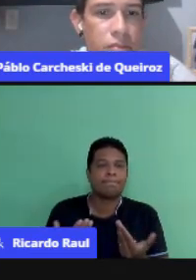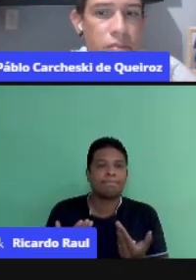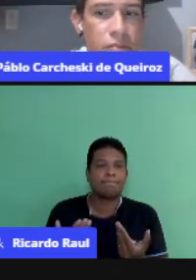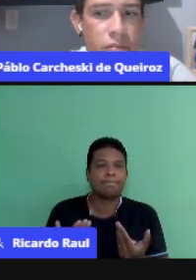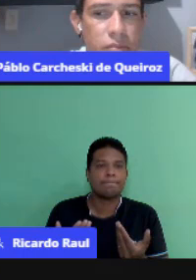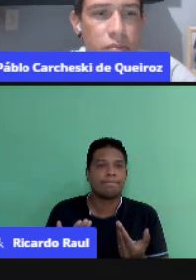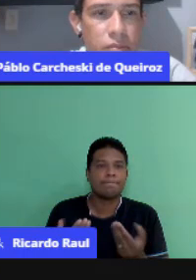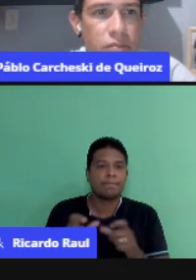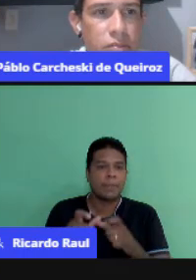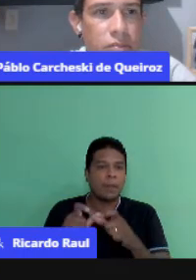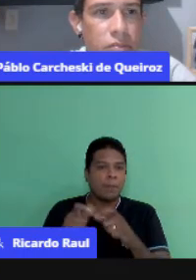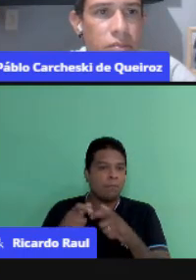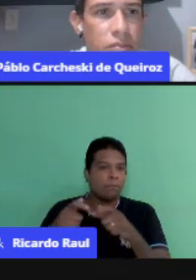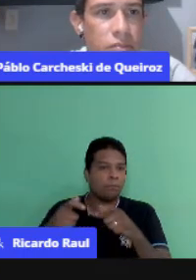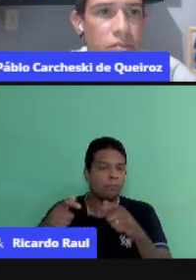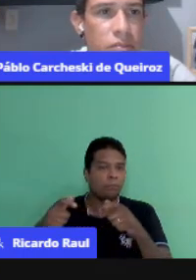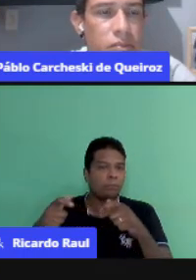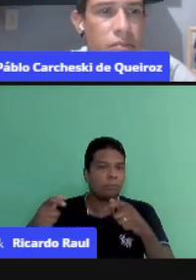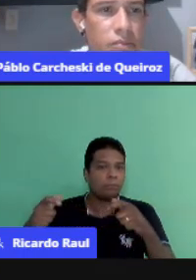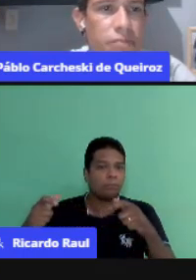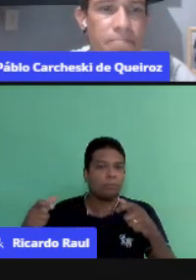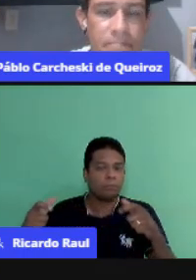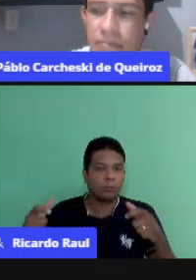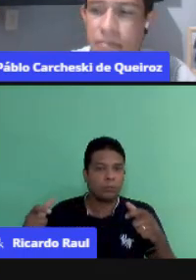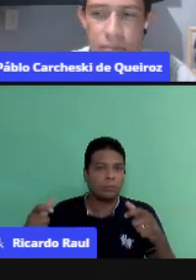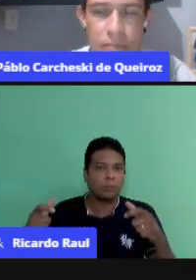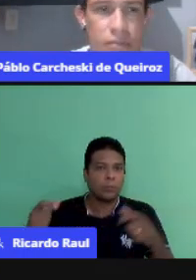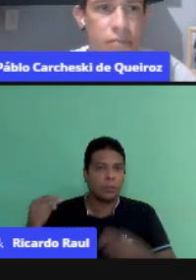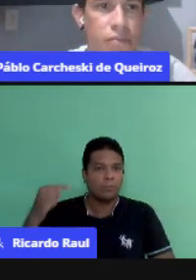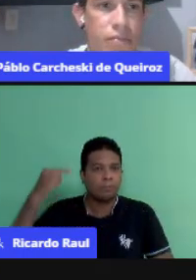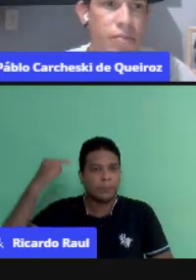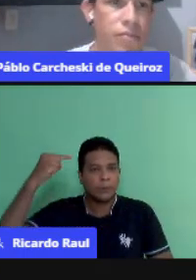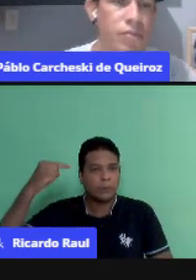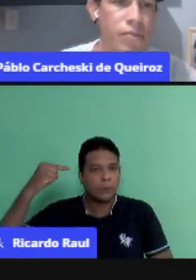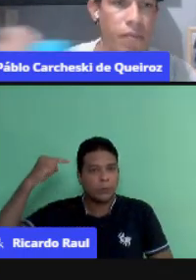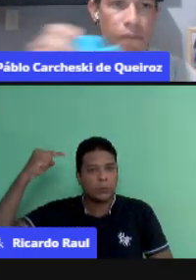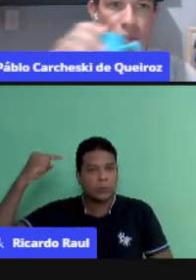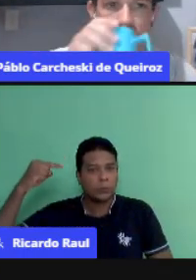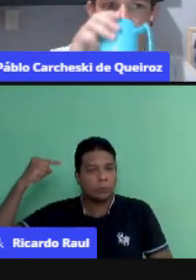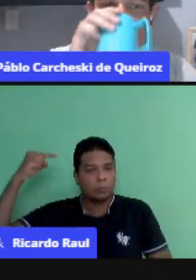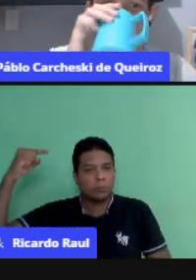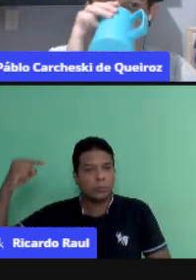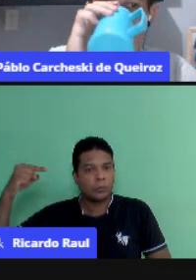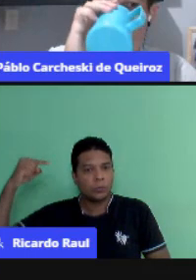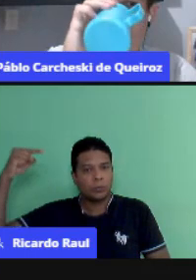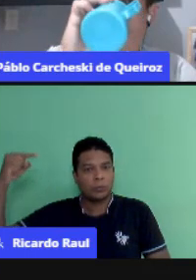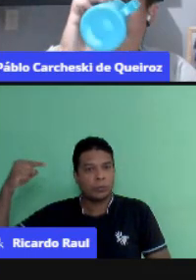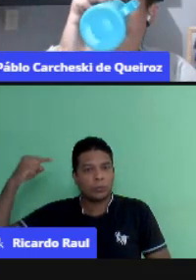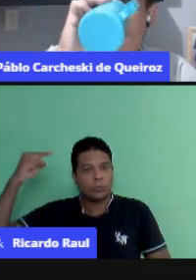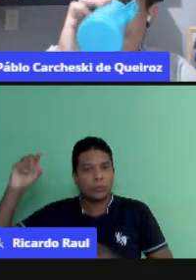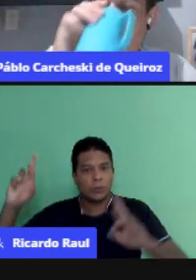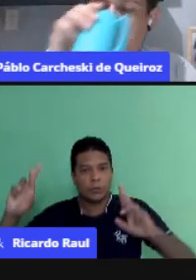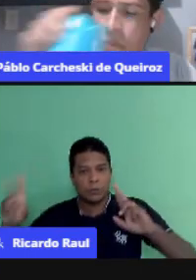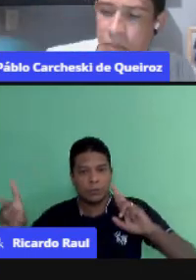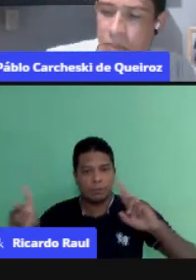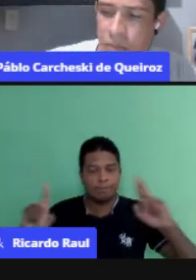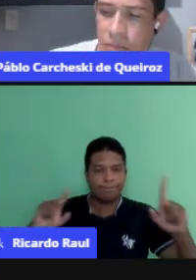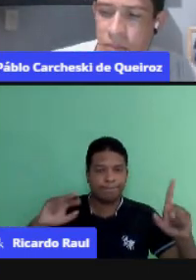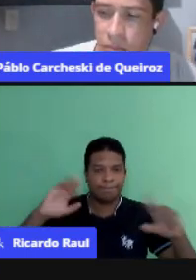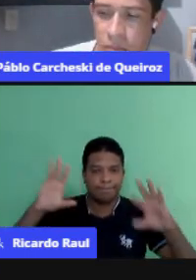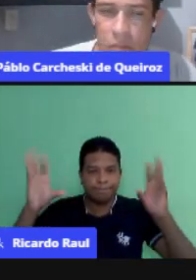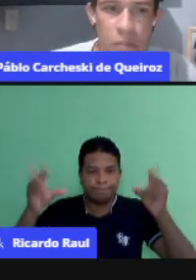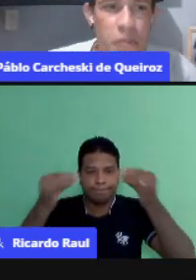ele cresce de forma acho que espiral, ou seja, a cada volta que ele dá, ele está diferente, quer dizer, eu vou acumulando